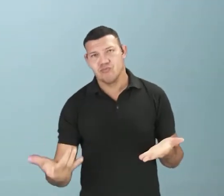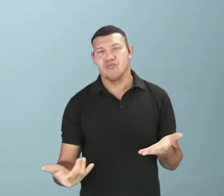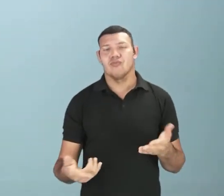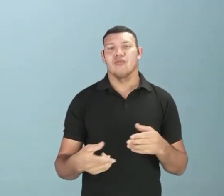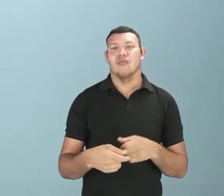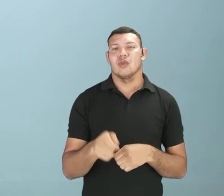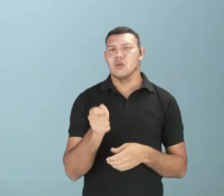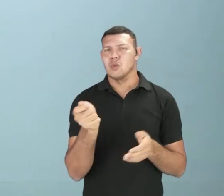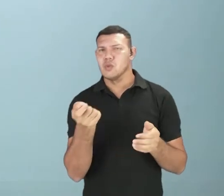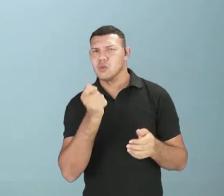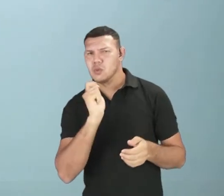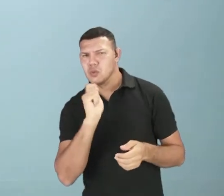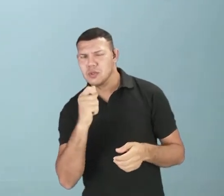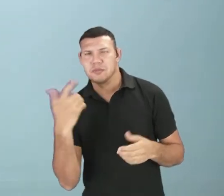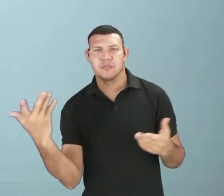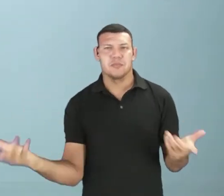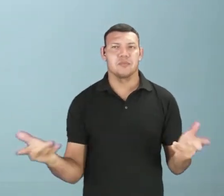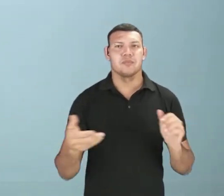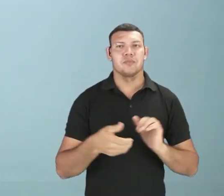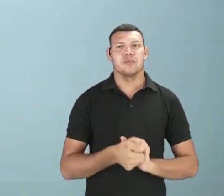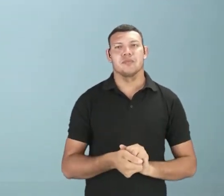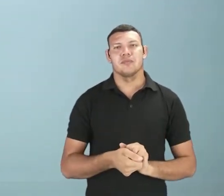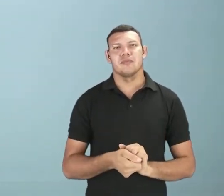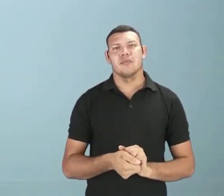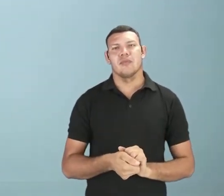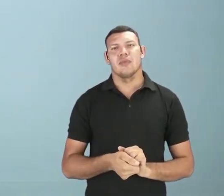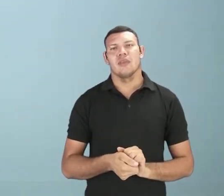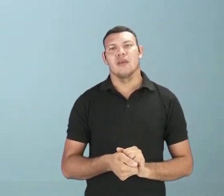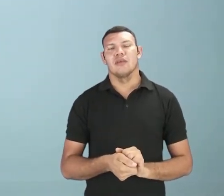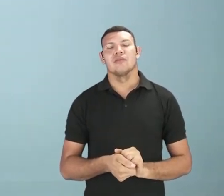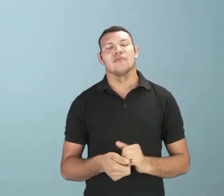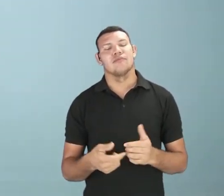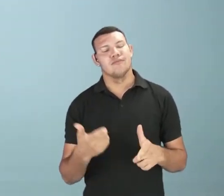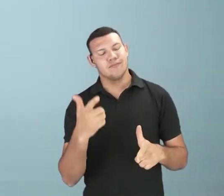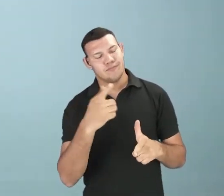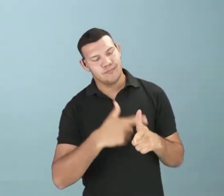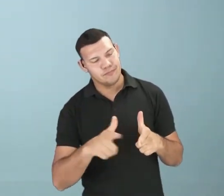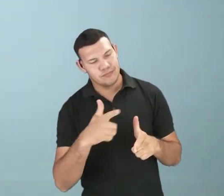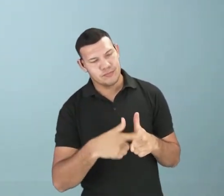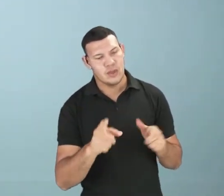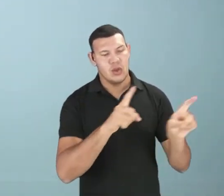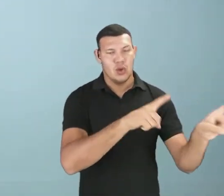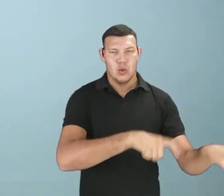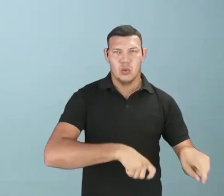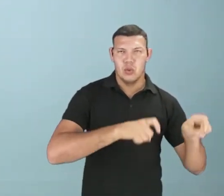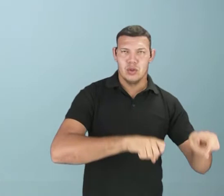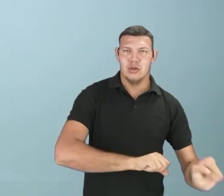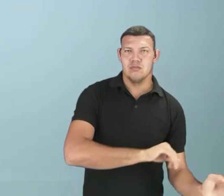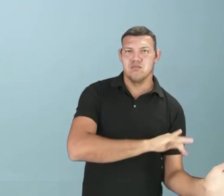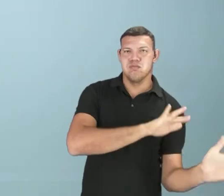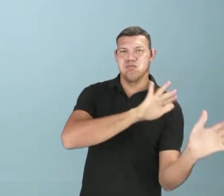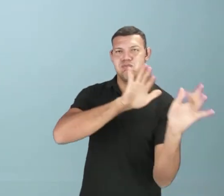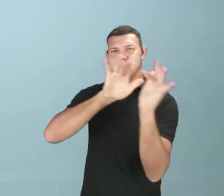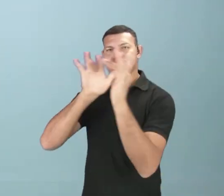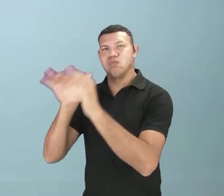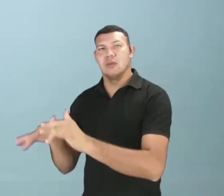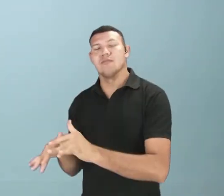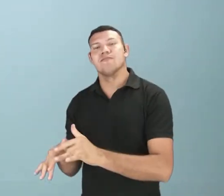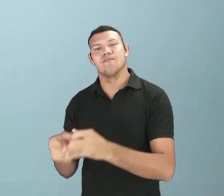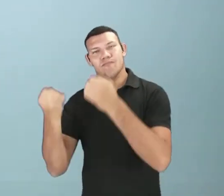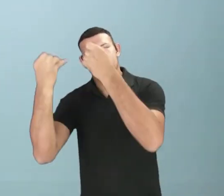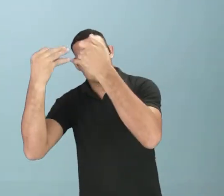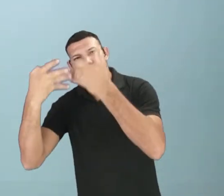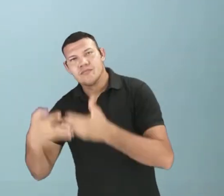empregos ilícitos, pode-se falar assim. Então, tudo isso ocasiona pela questão do êxodo rural. Então, nós estamos falando do êxodo